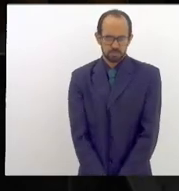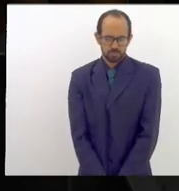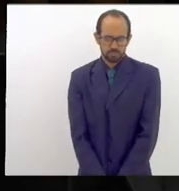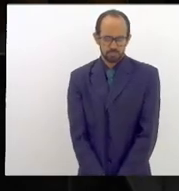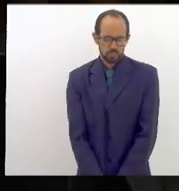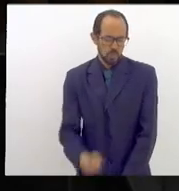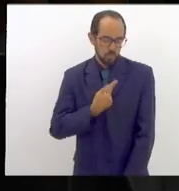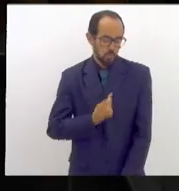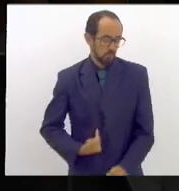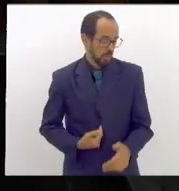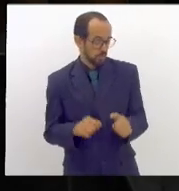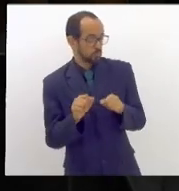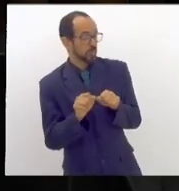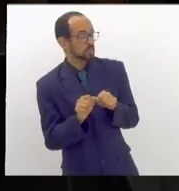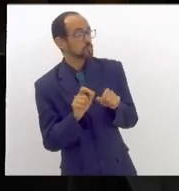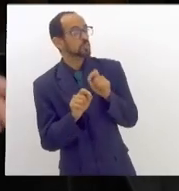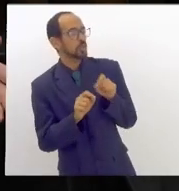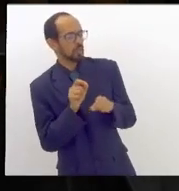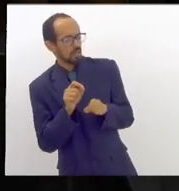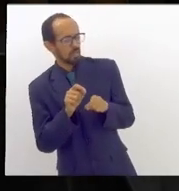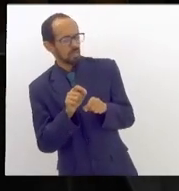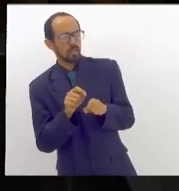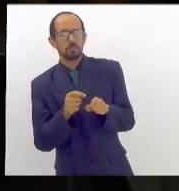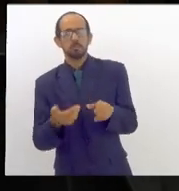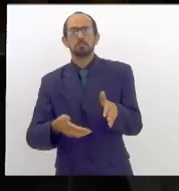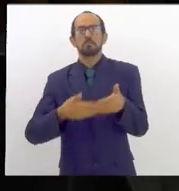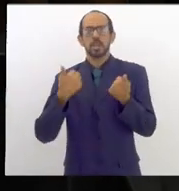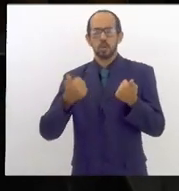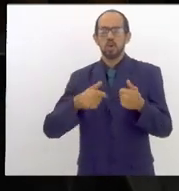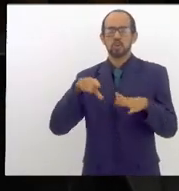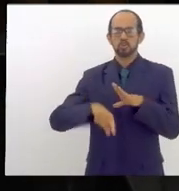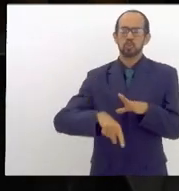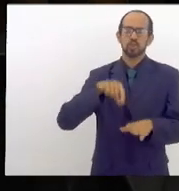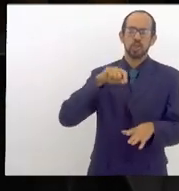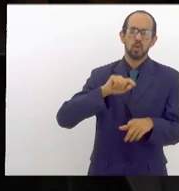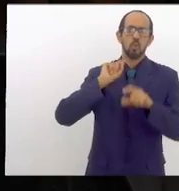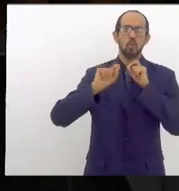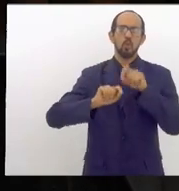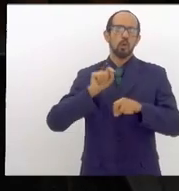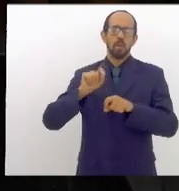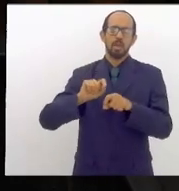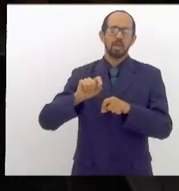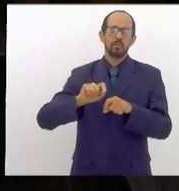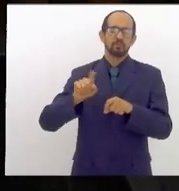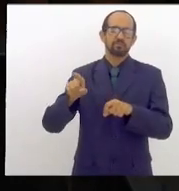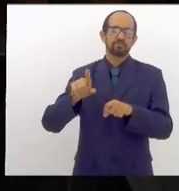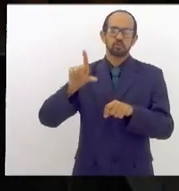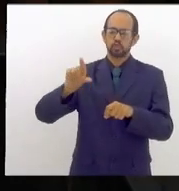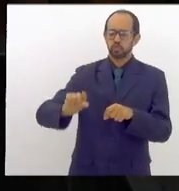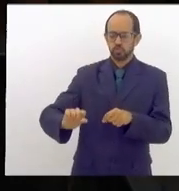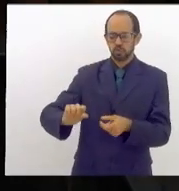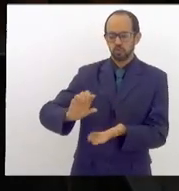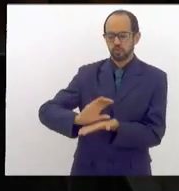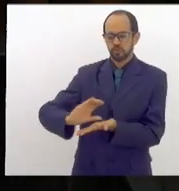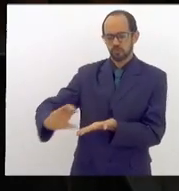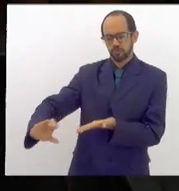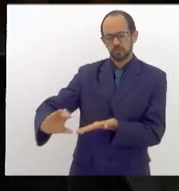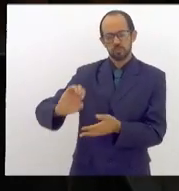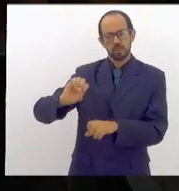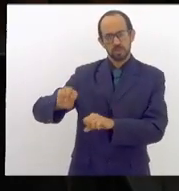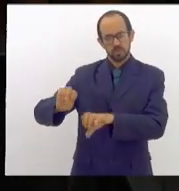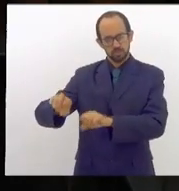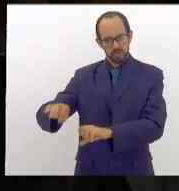que que o governo fez o governo preferiu não investir o mínimo constitucional na